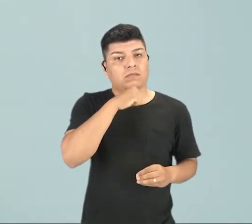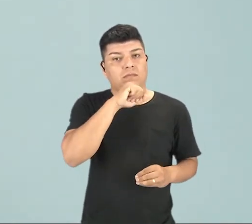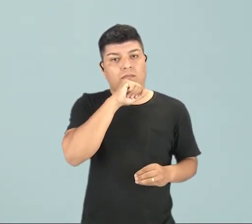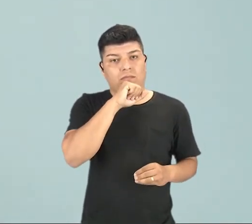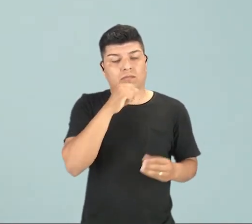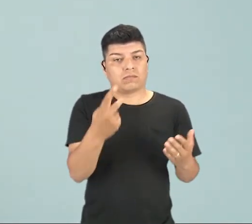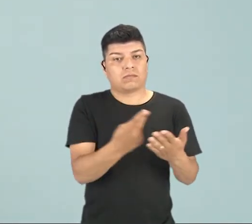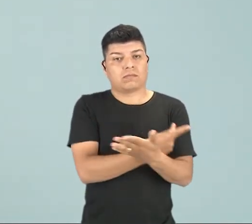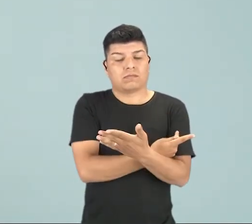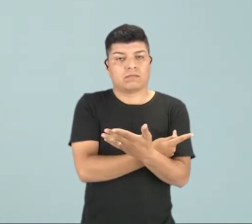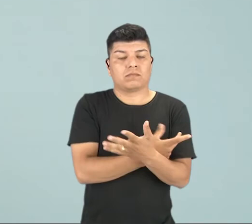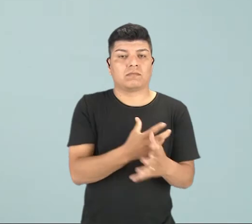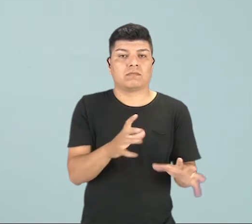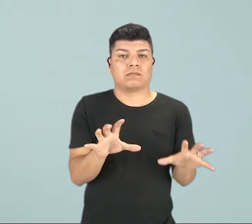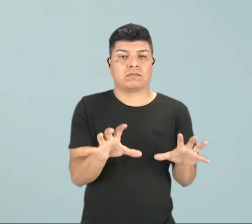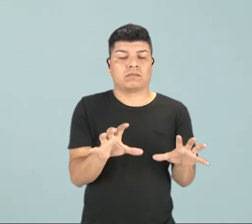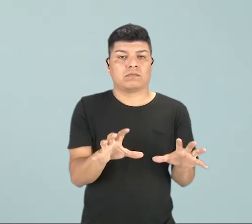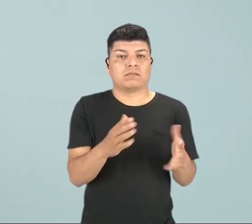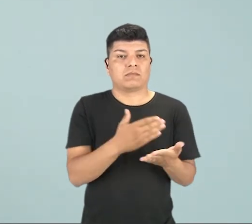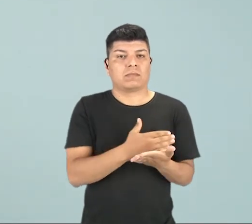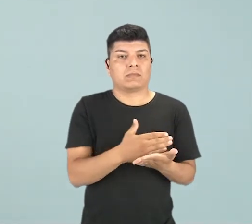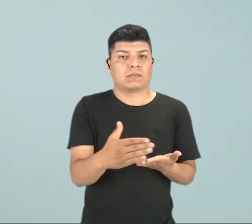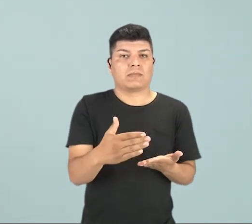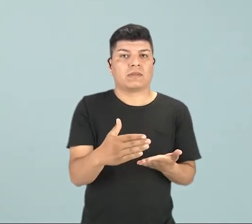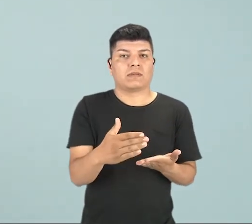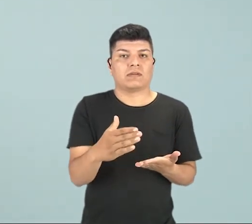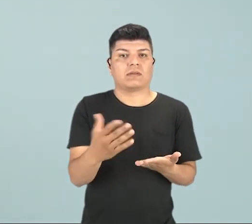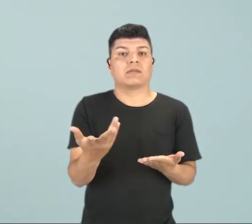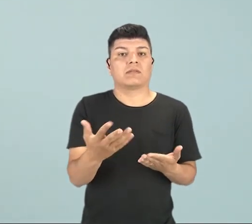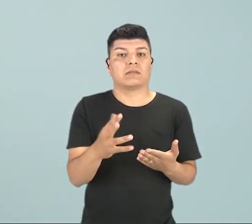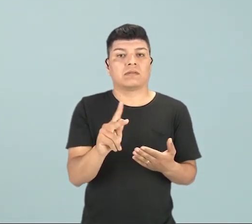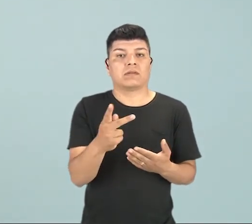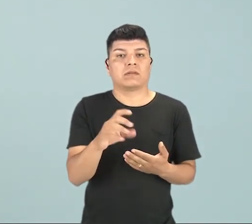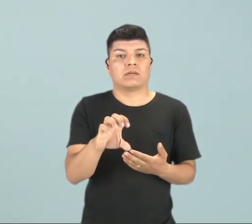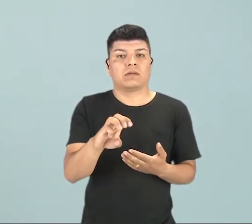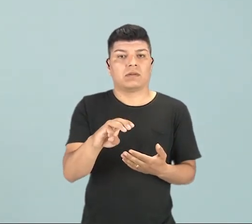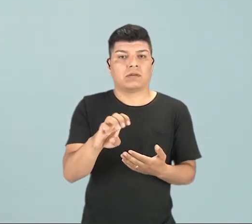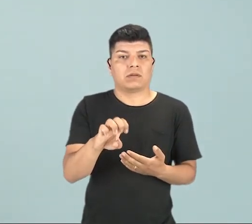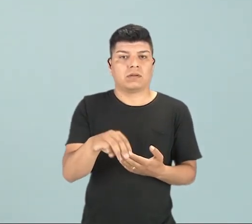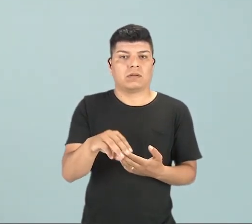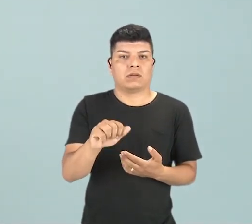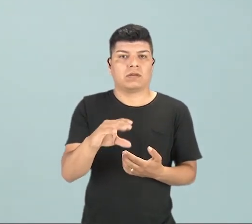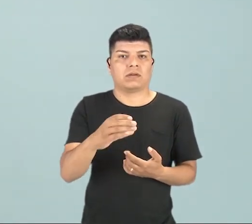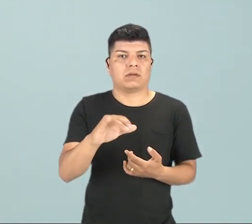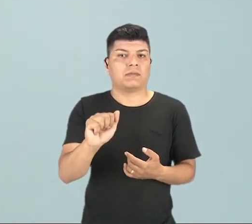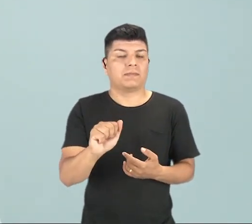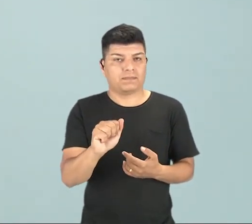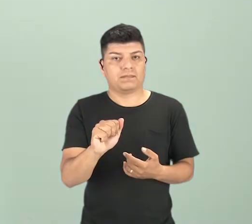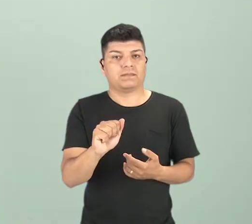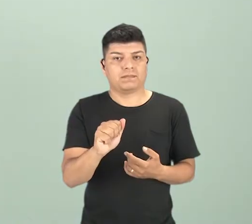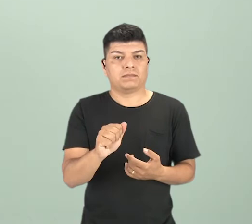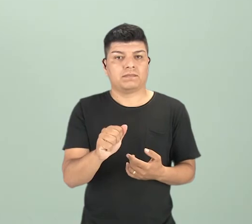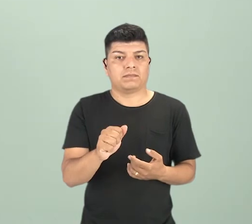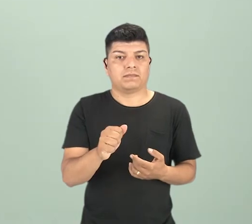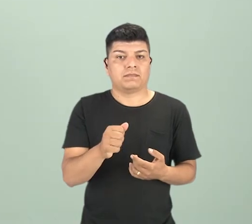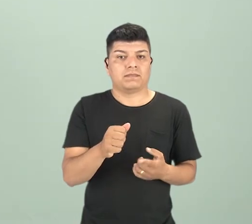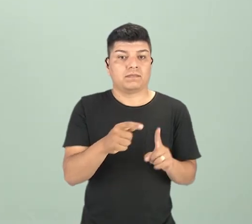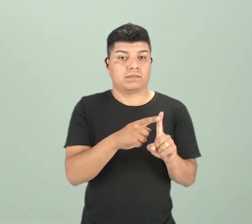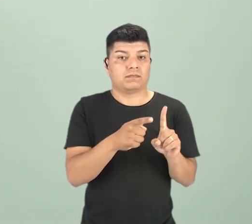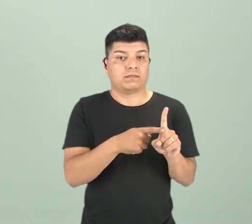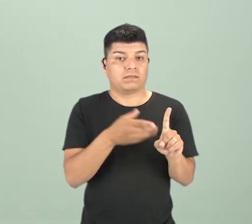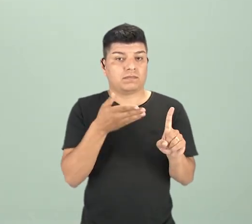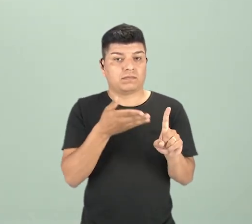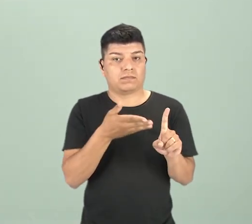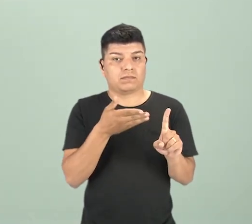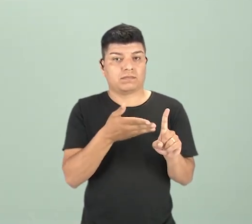Quando acontece isso, né, vai começar, então, as hemácias não dão conta, e aí esse feto vai começar a colocar também na